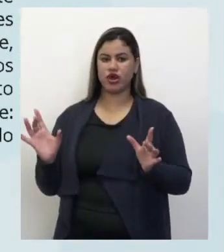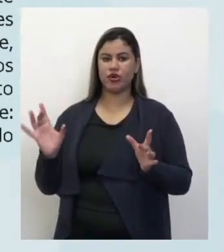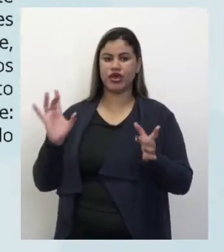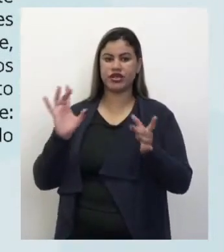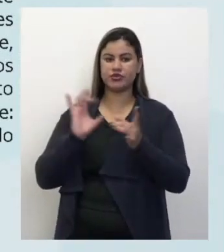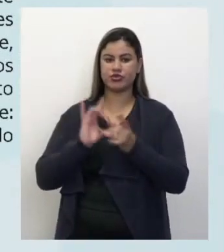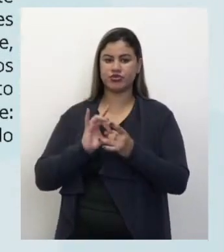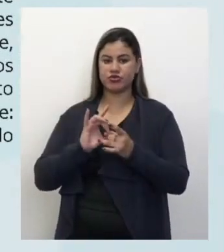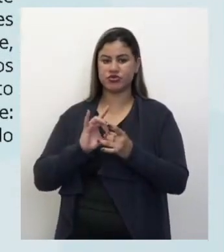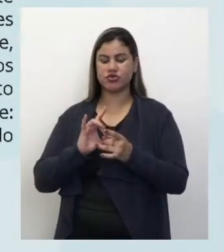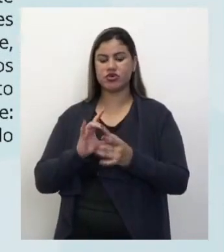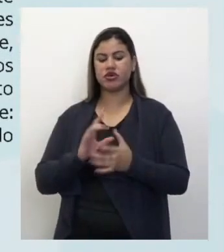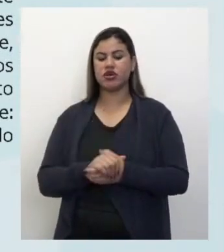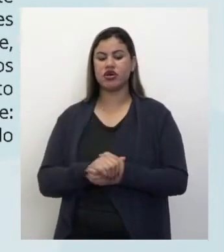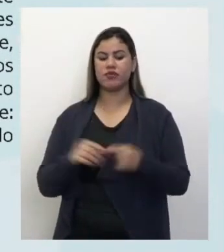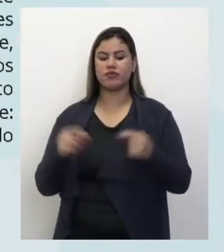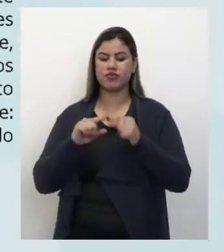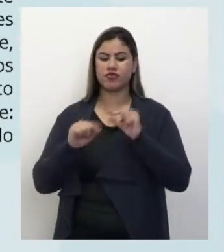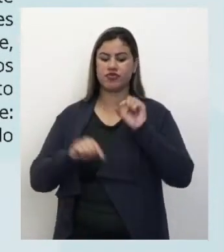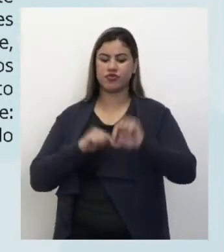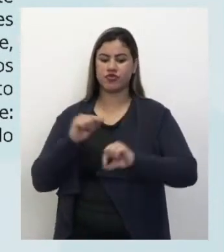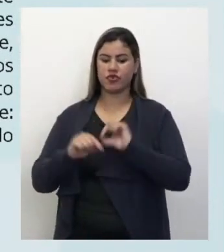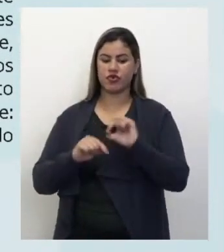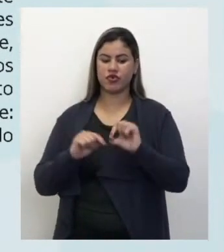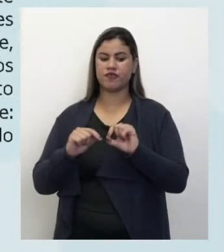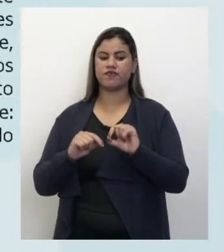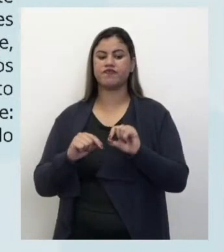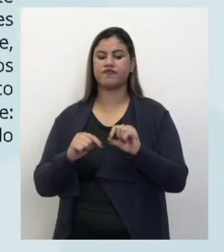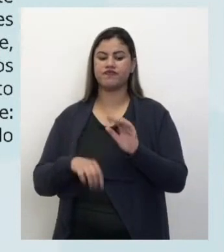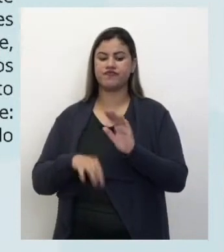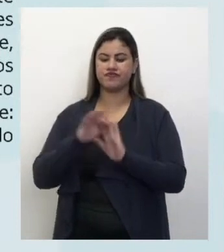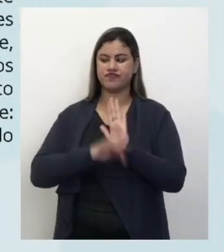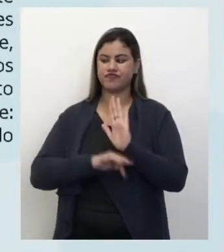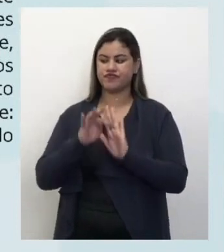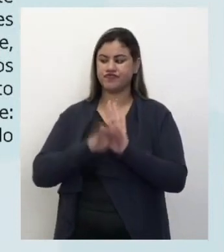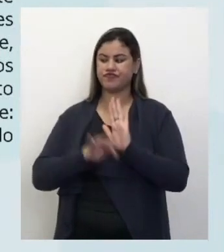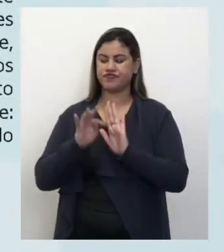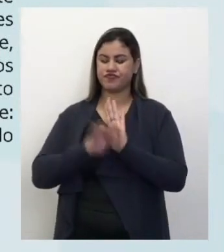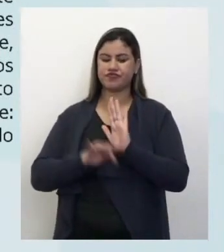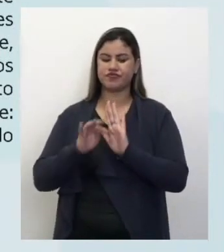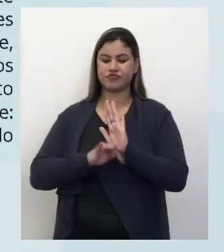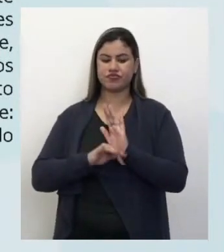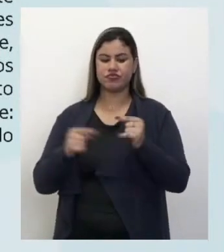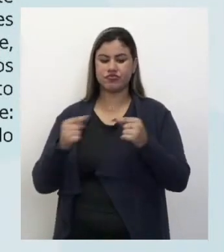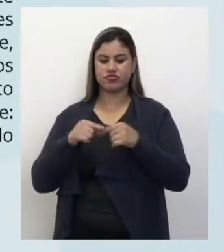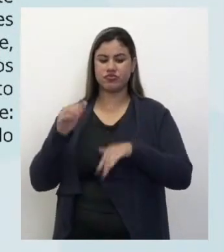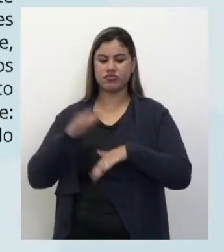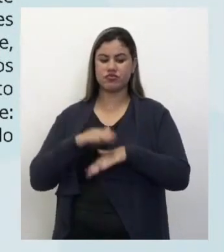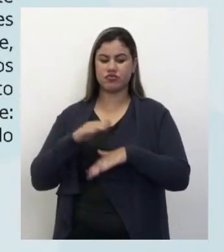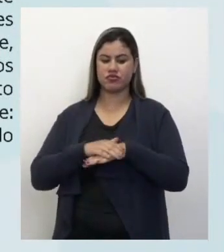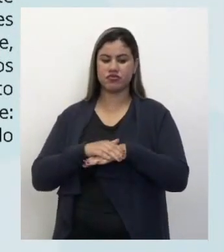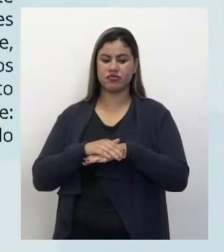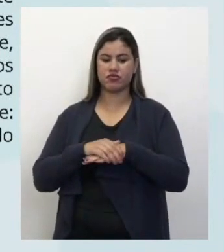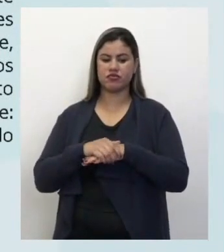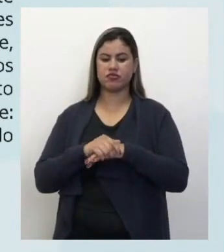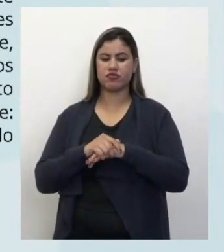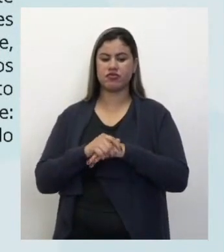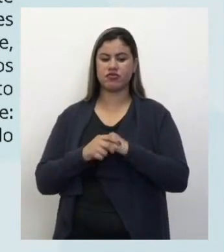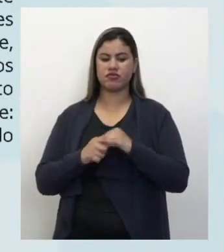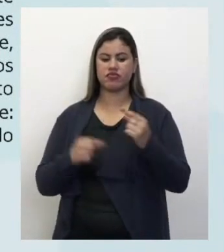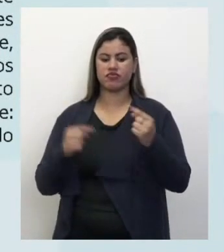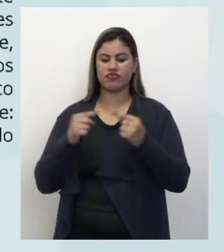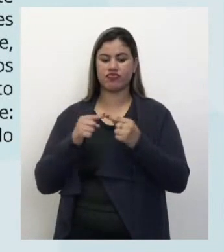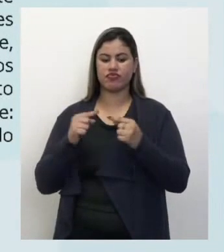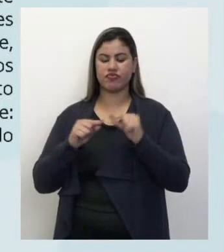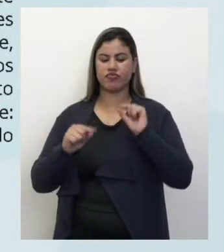fatores linguísticos. Isso significa que a produção de um texto envolve a elaboração de um projeto em que se tem em